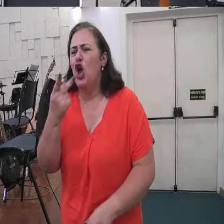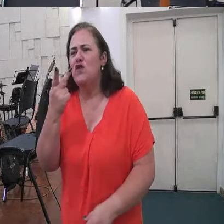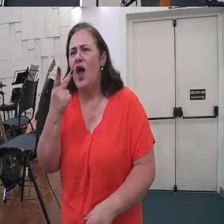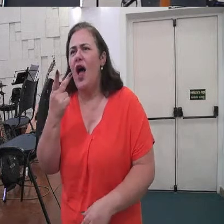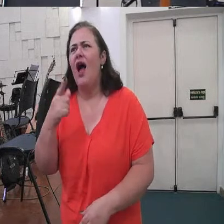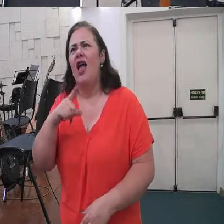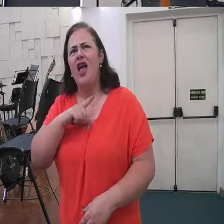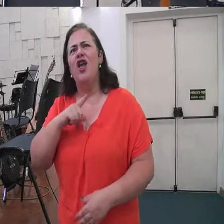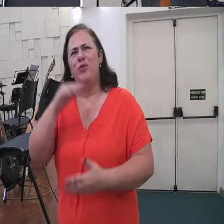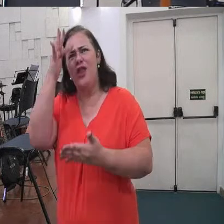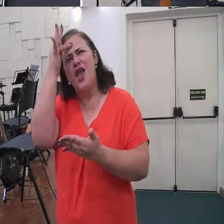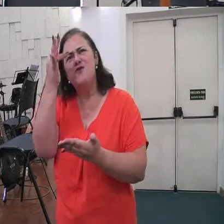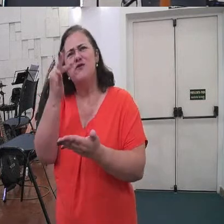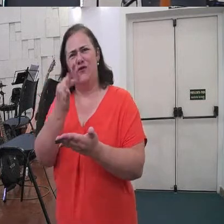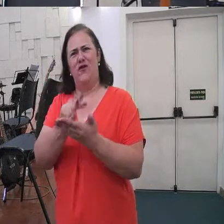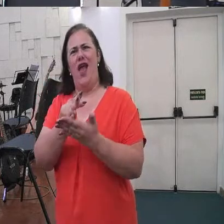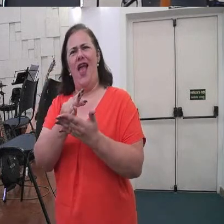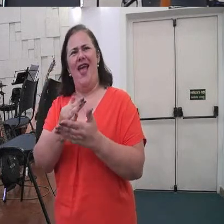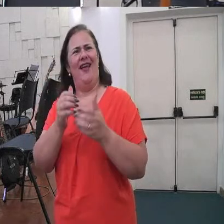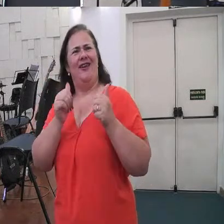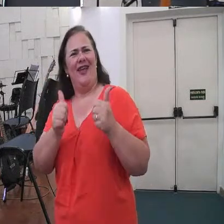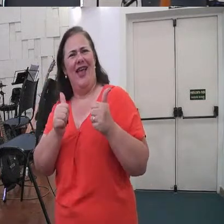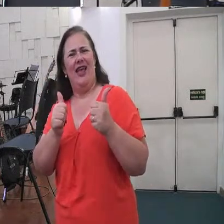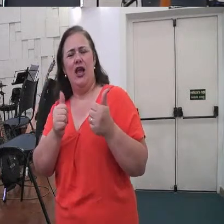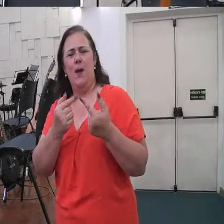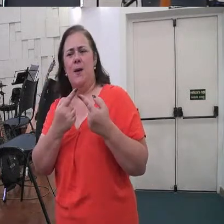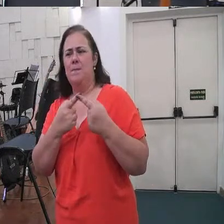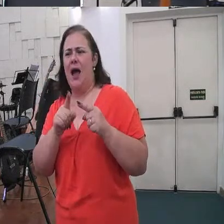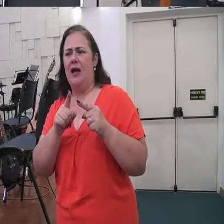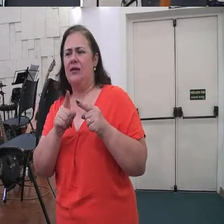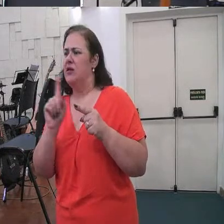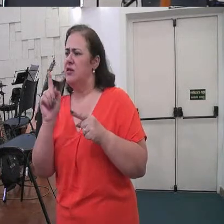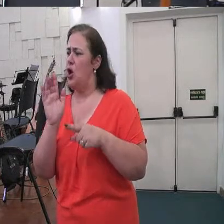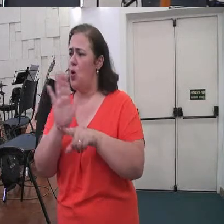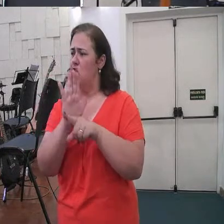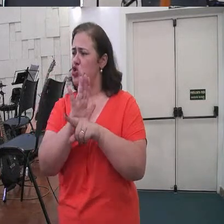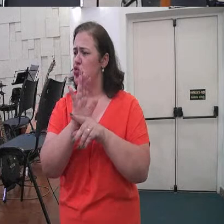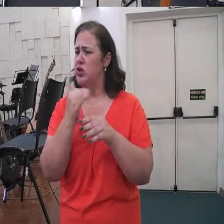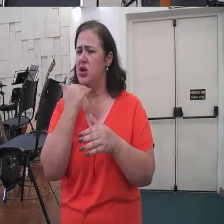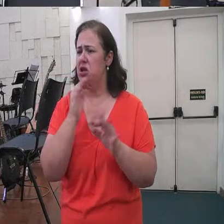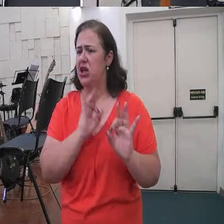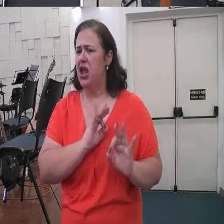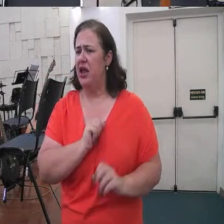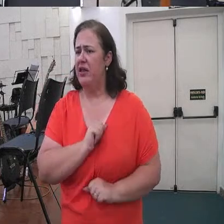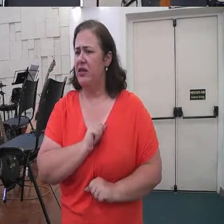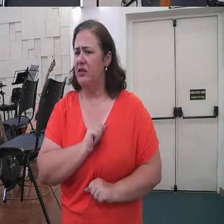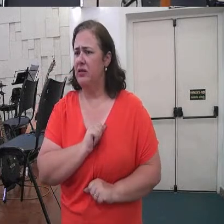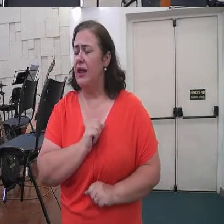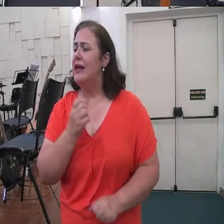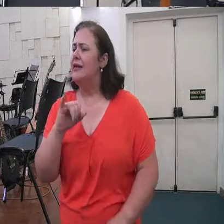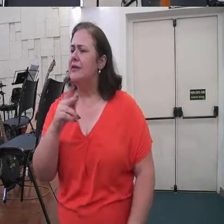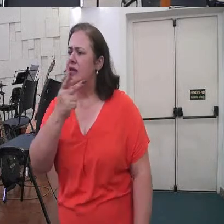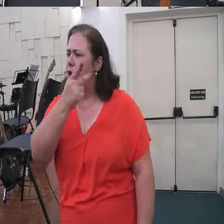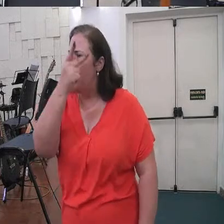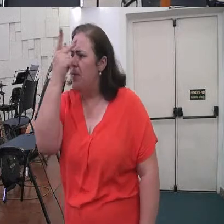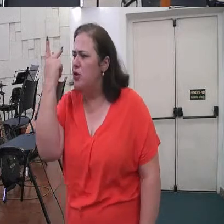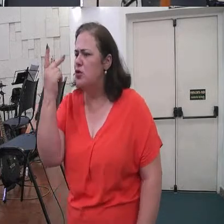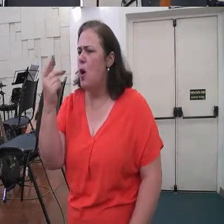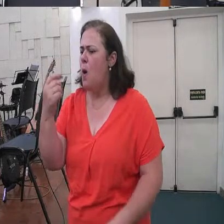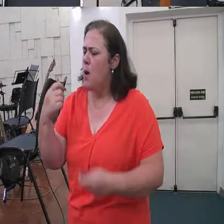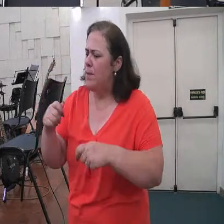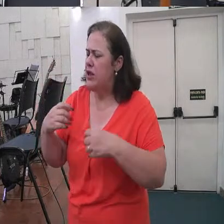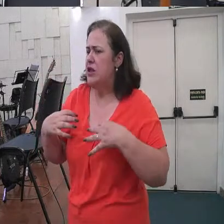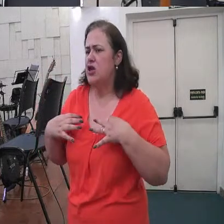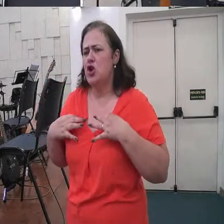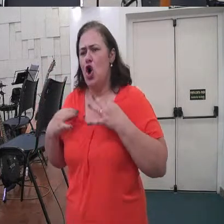acaso, semelhante fé salvá-lo? Se um irmão ou uma irmã estiverem carecidos de roupa e necessitados